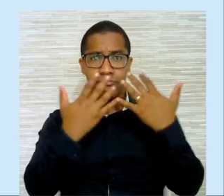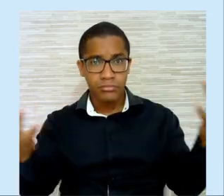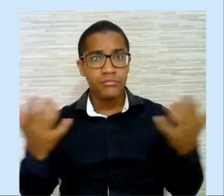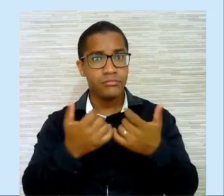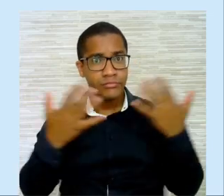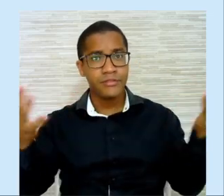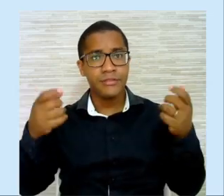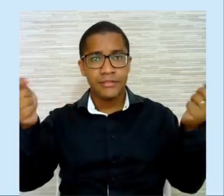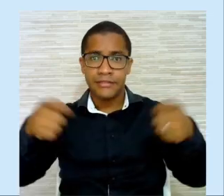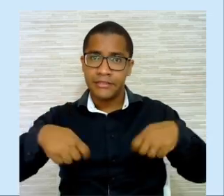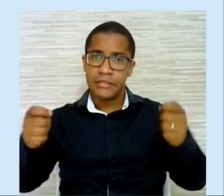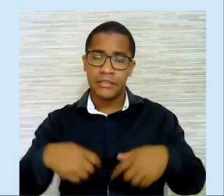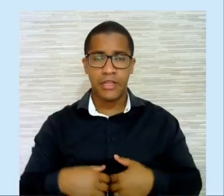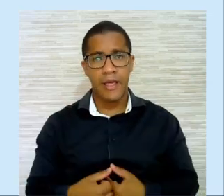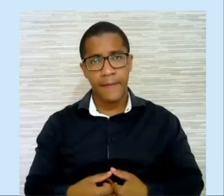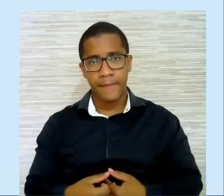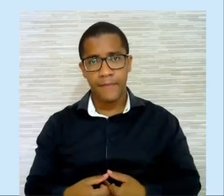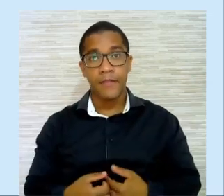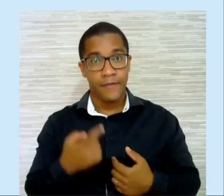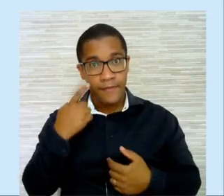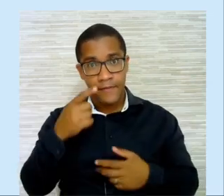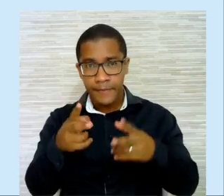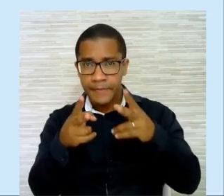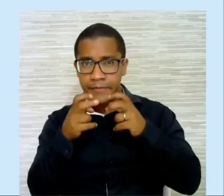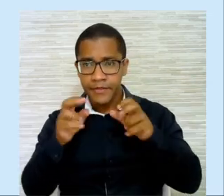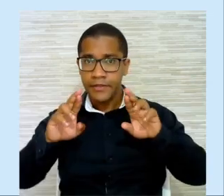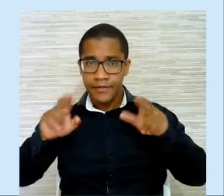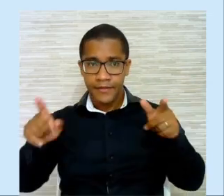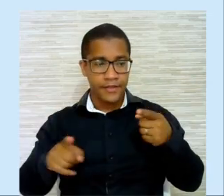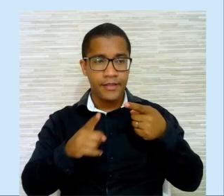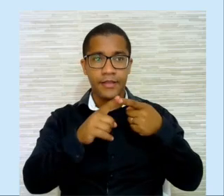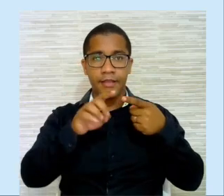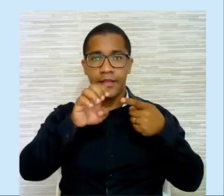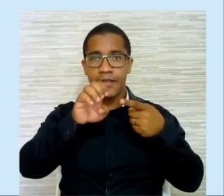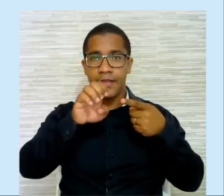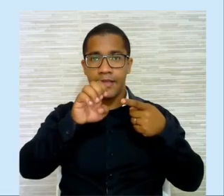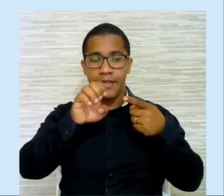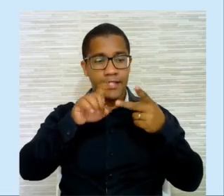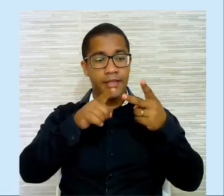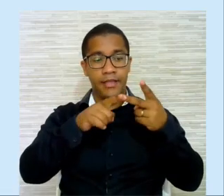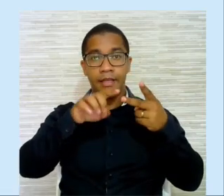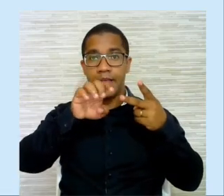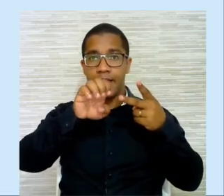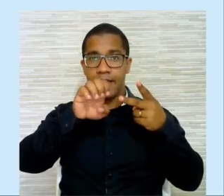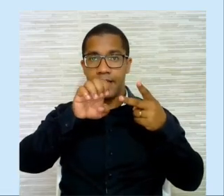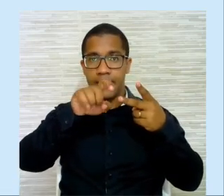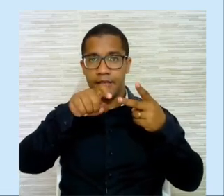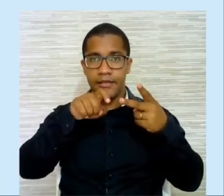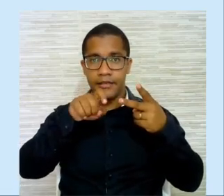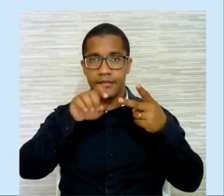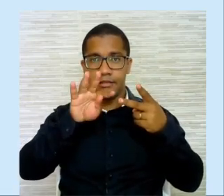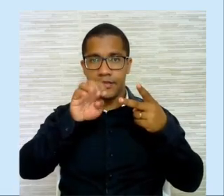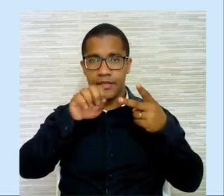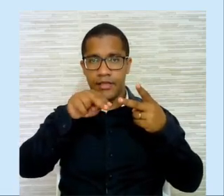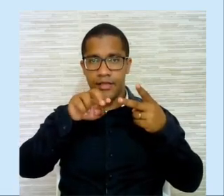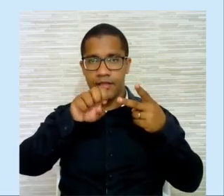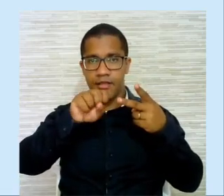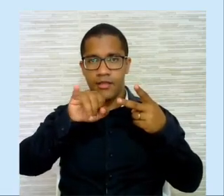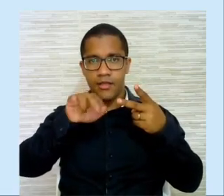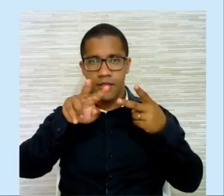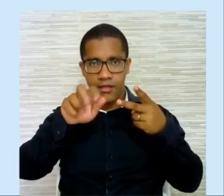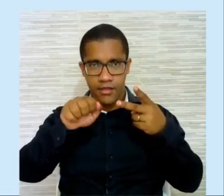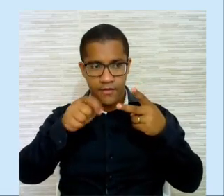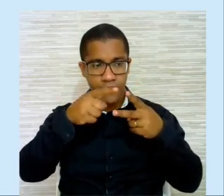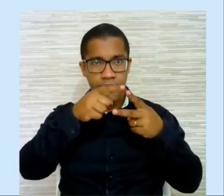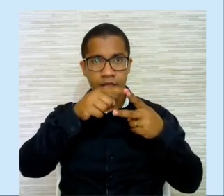consigo produzir, tá, gente? Então, essa é a diferença entre extensiva, de extensão de terra, e intensiva, né?